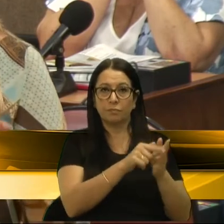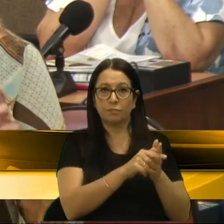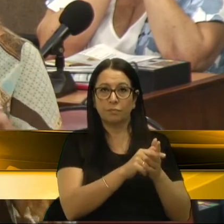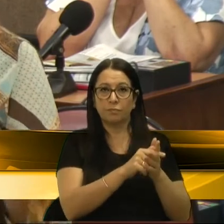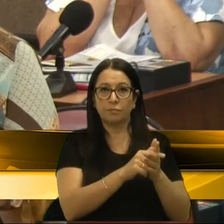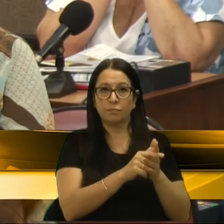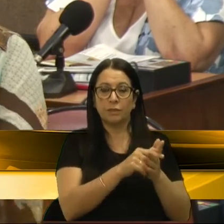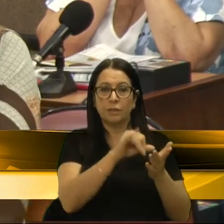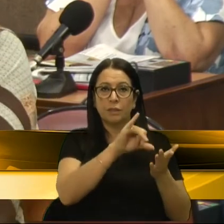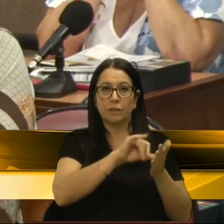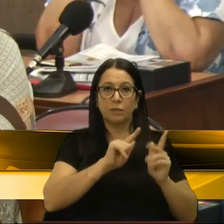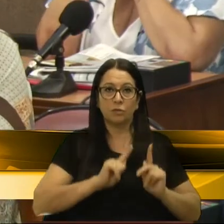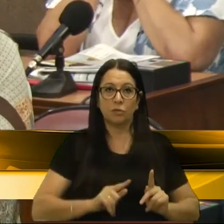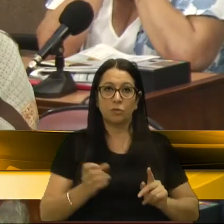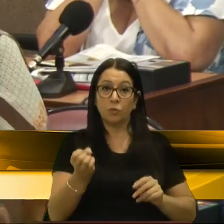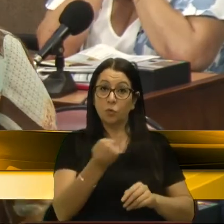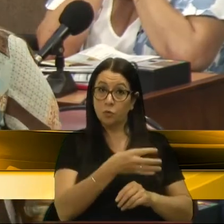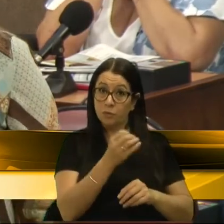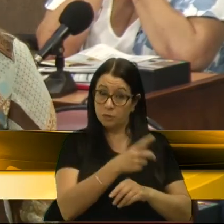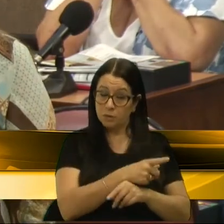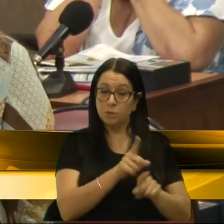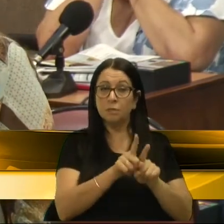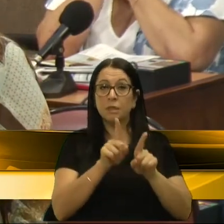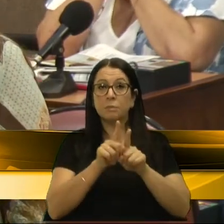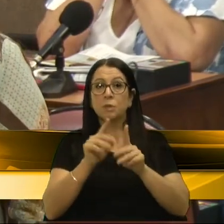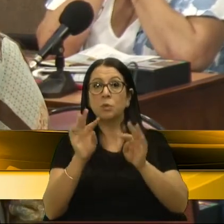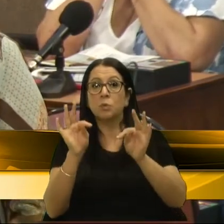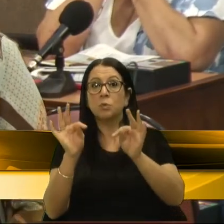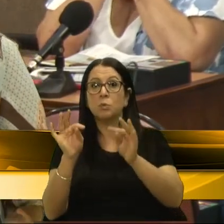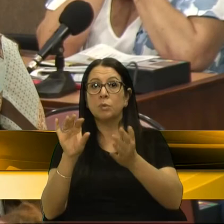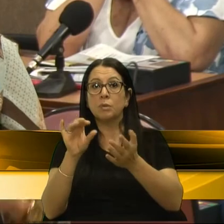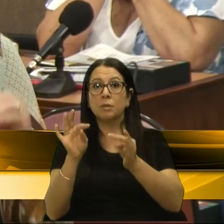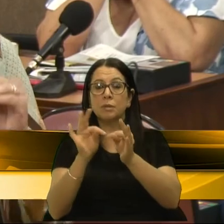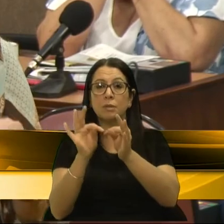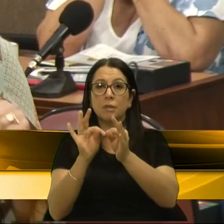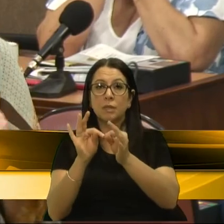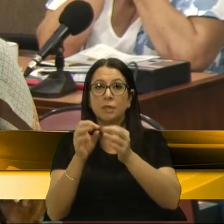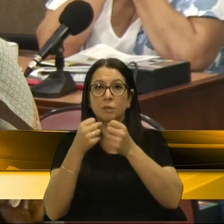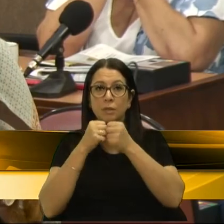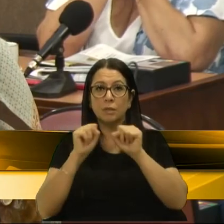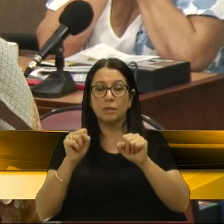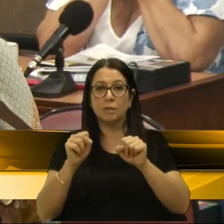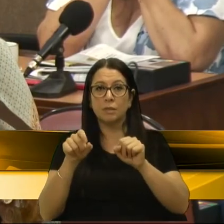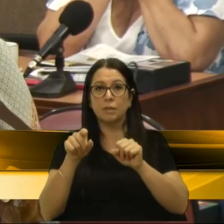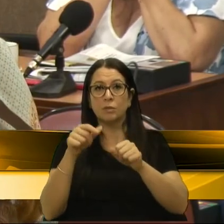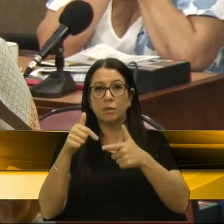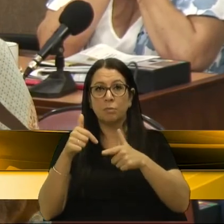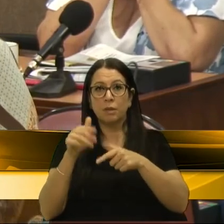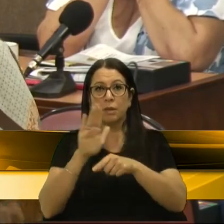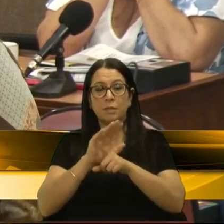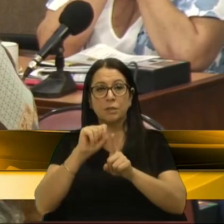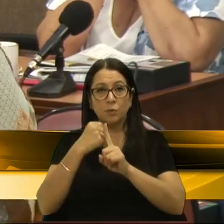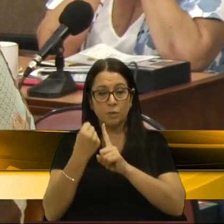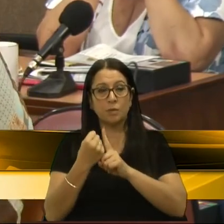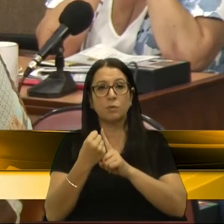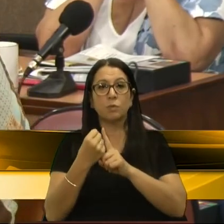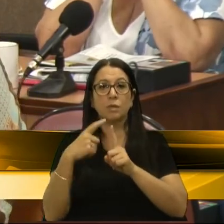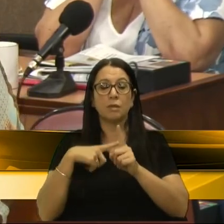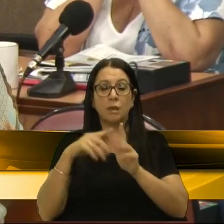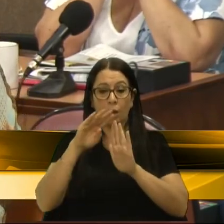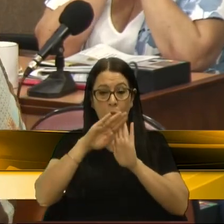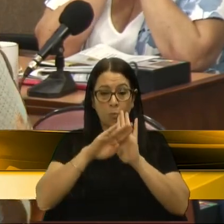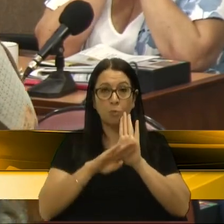do Centro de Gestão e Inovação, e com os técnicos da Secretaria do Trabalho e Assistência Social, onde tem o